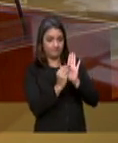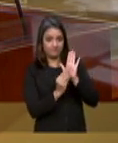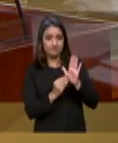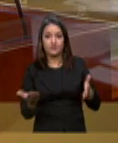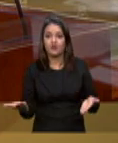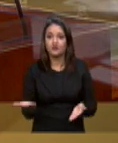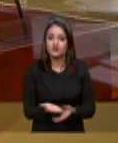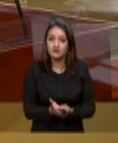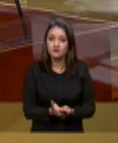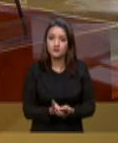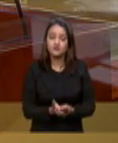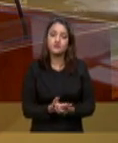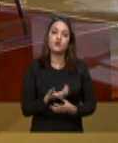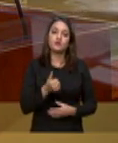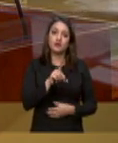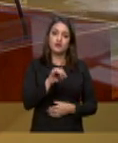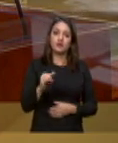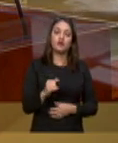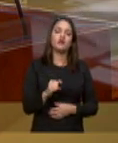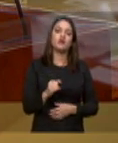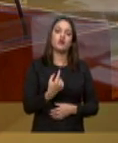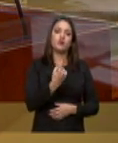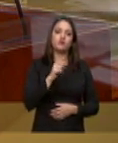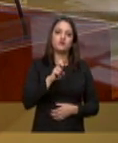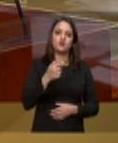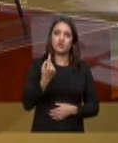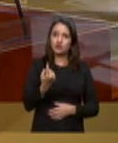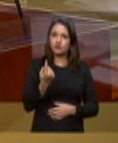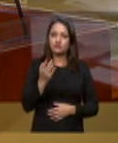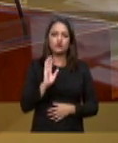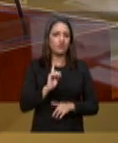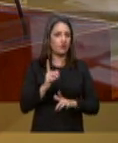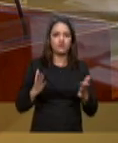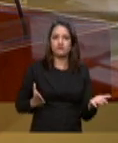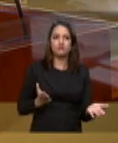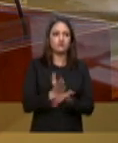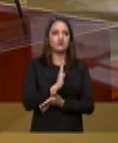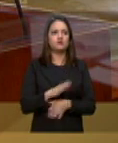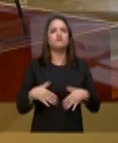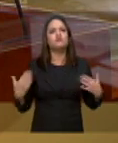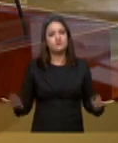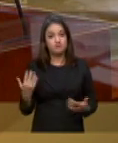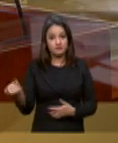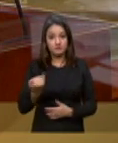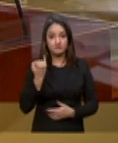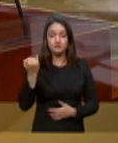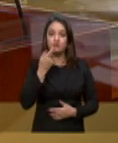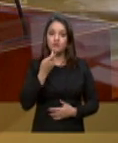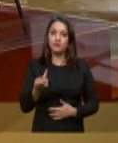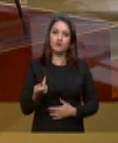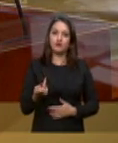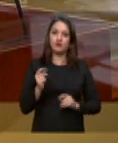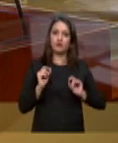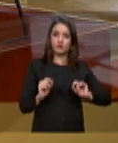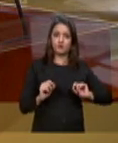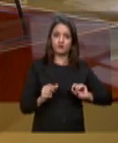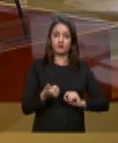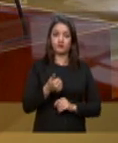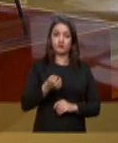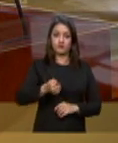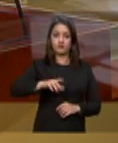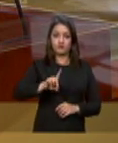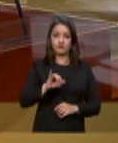E essa ação, a ADI 1571, foi julgada improcedente. Na verdade, é importante destacar que a ADI 1571,